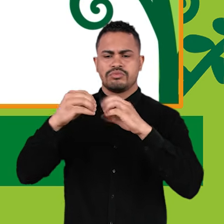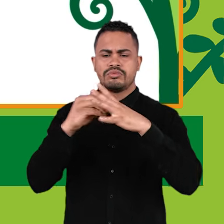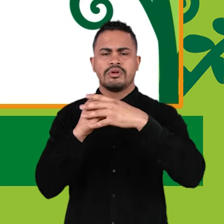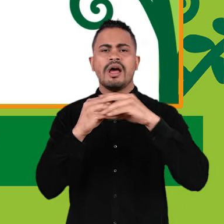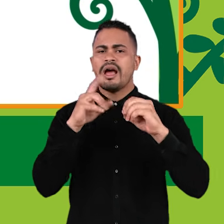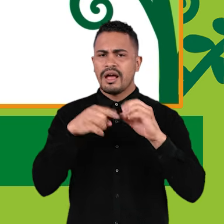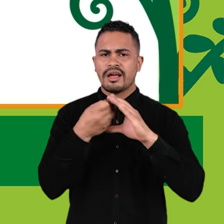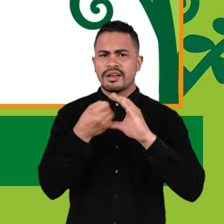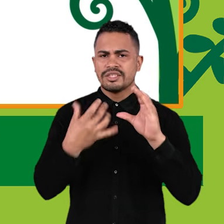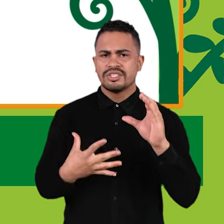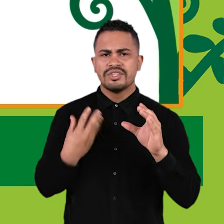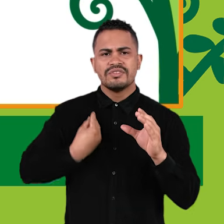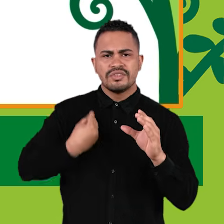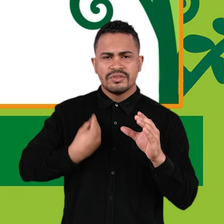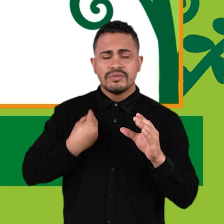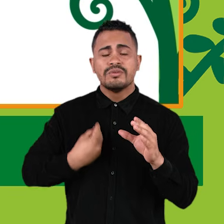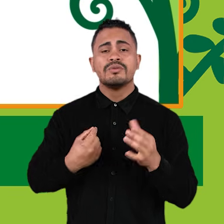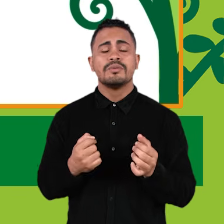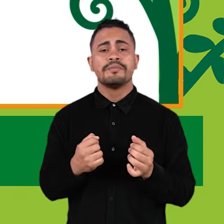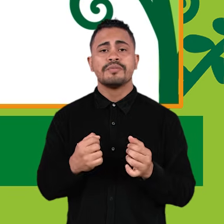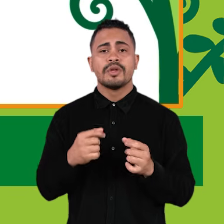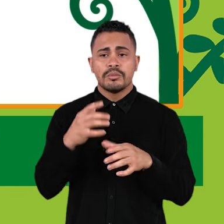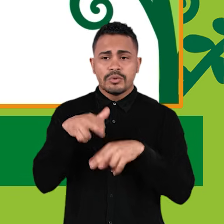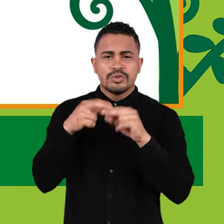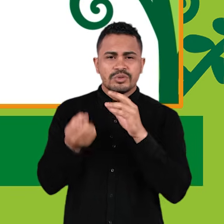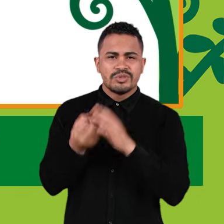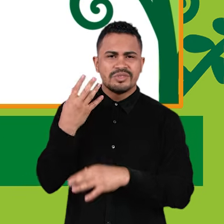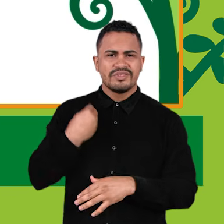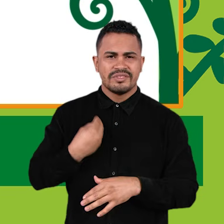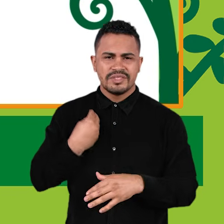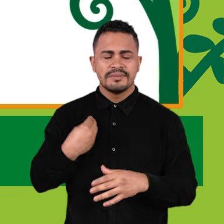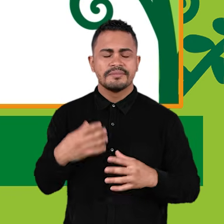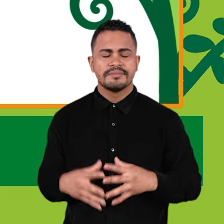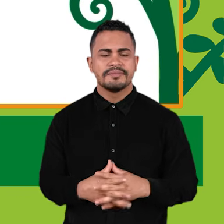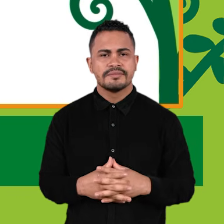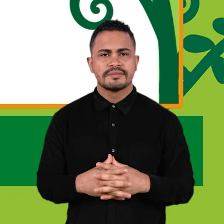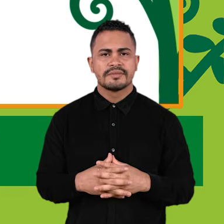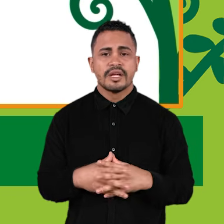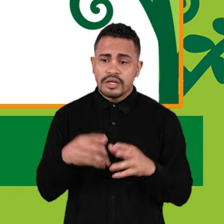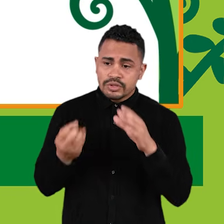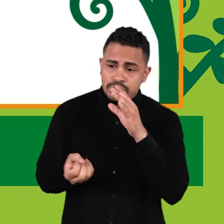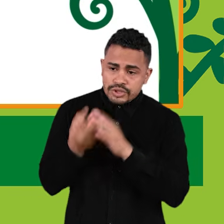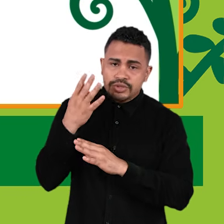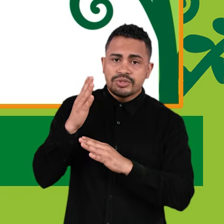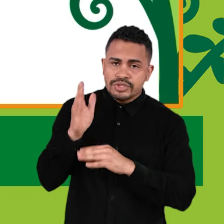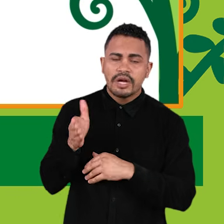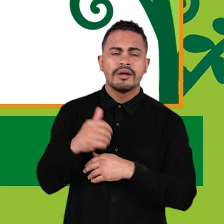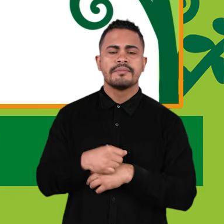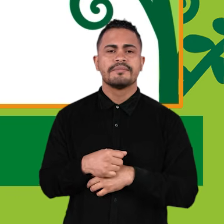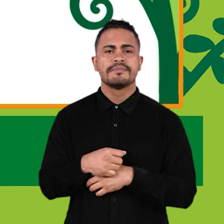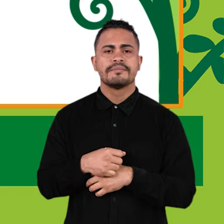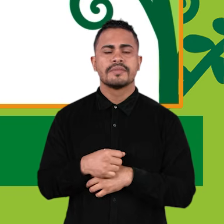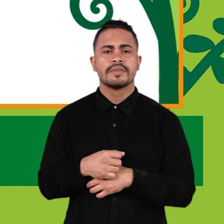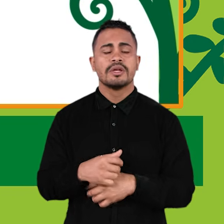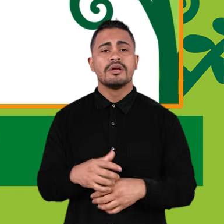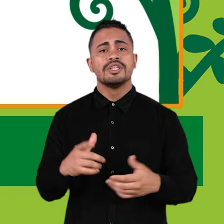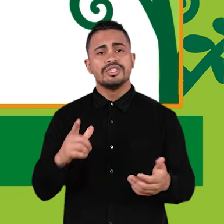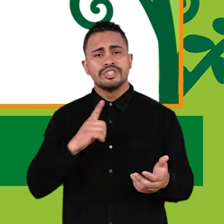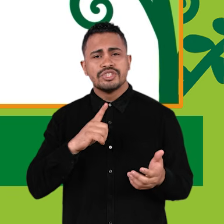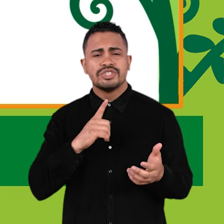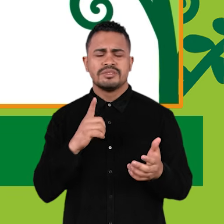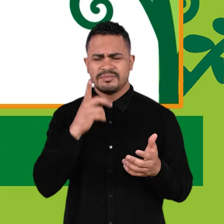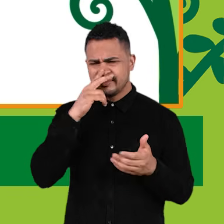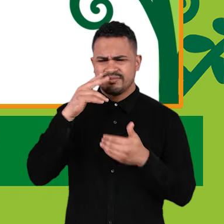ser vivo. Você vai ter ali a vida surgindo a partir desse momento. E aí, quando a vida surgiu, a gente teve ali um